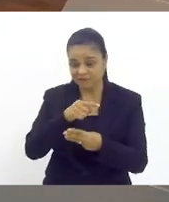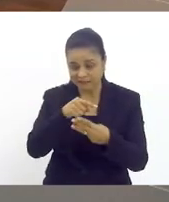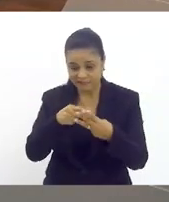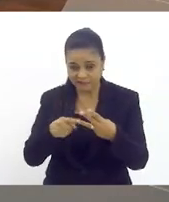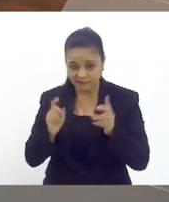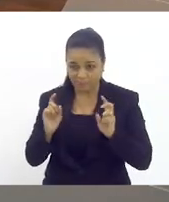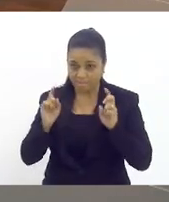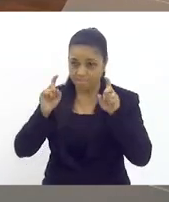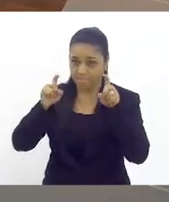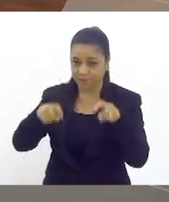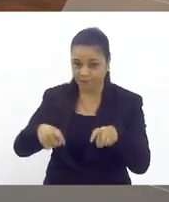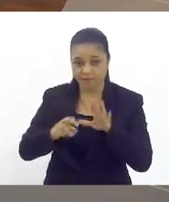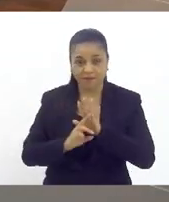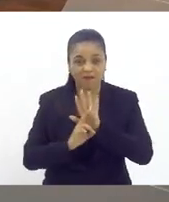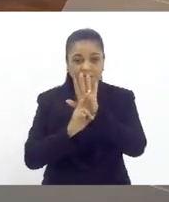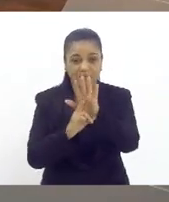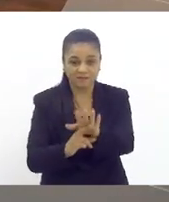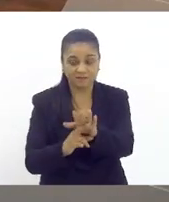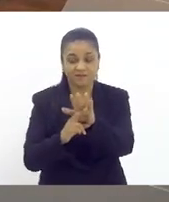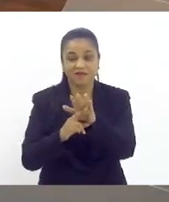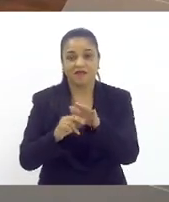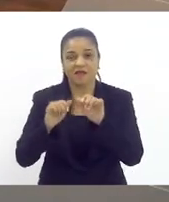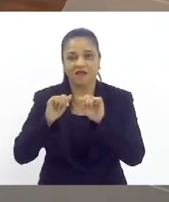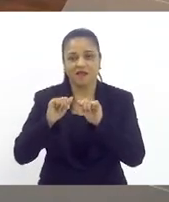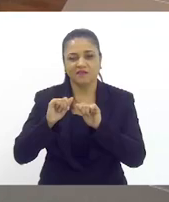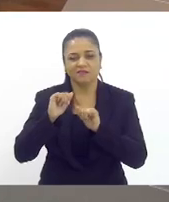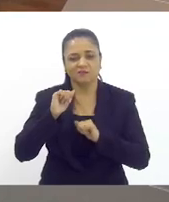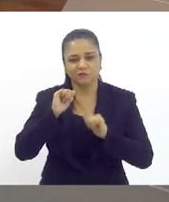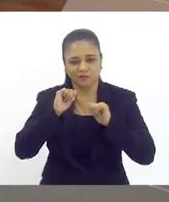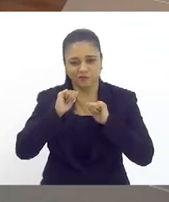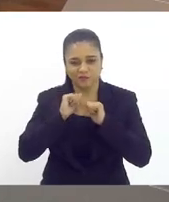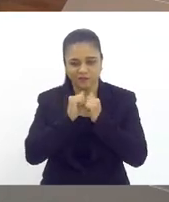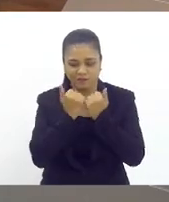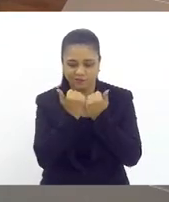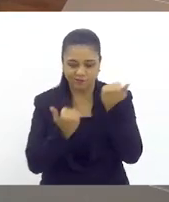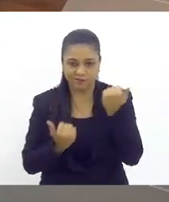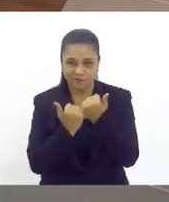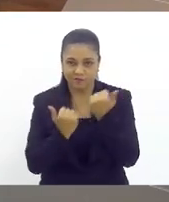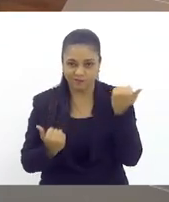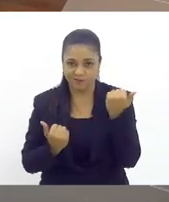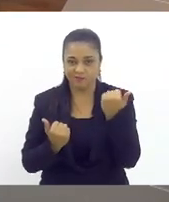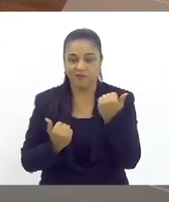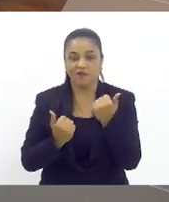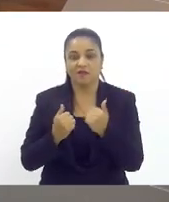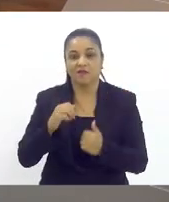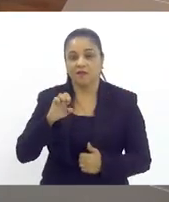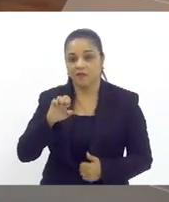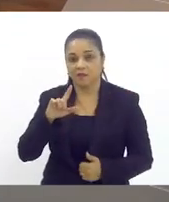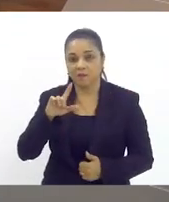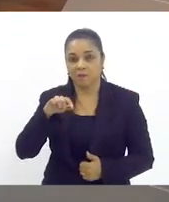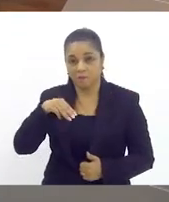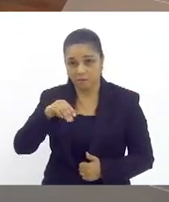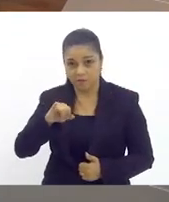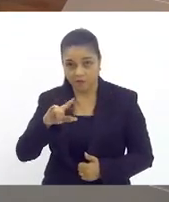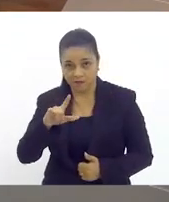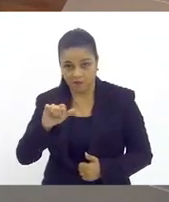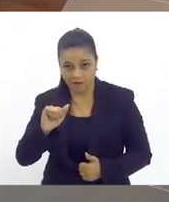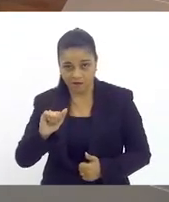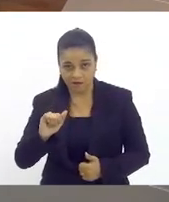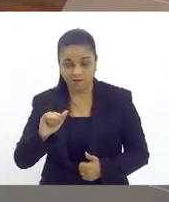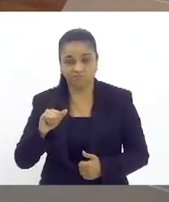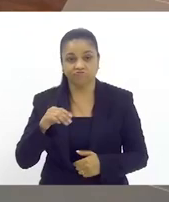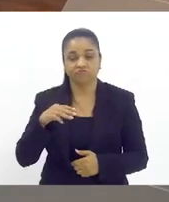mandatos que estão representados por assessores a Emília Silva do mandato da deputada